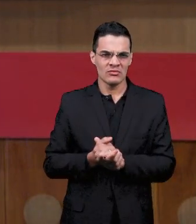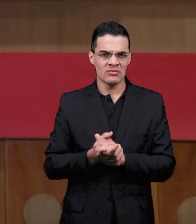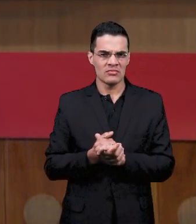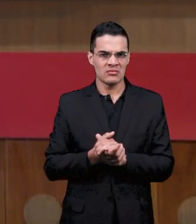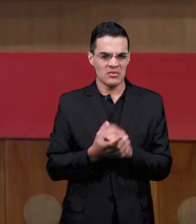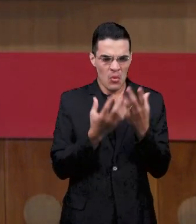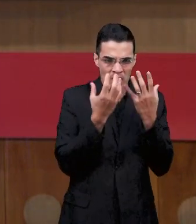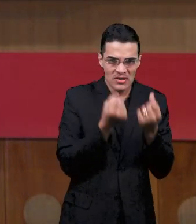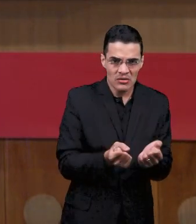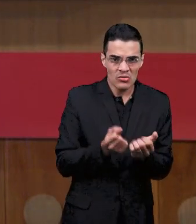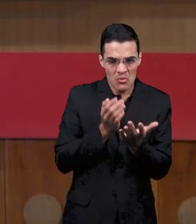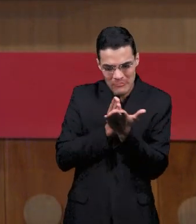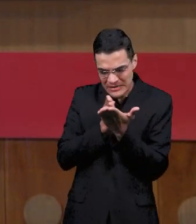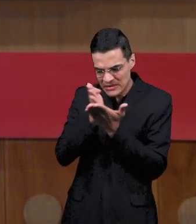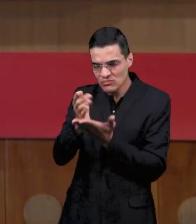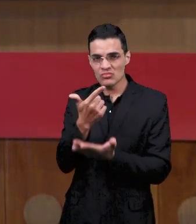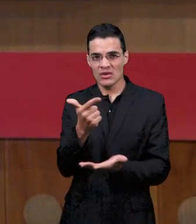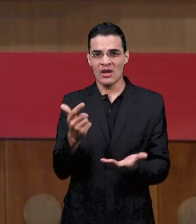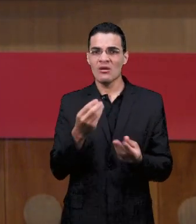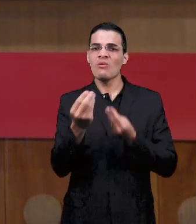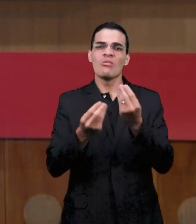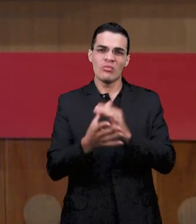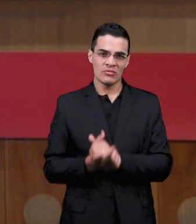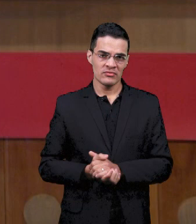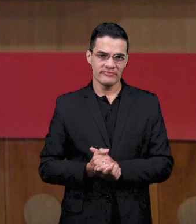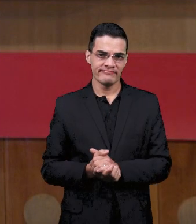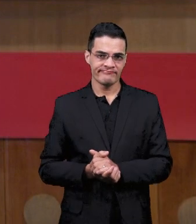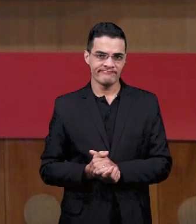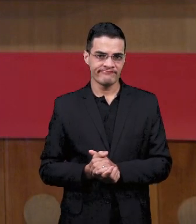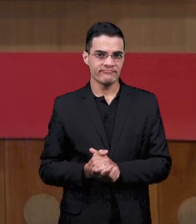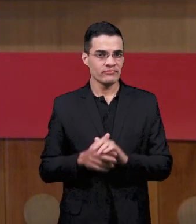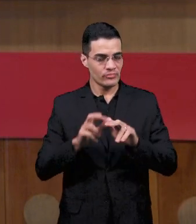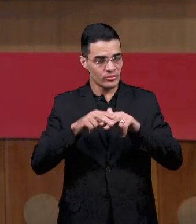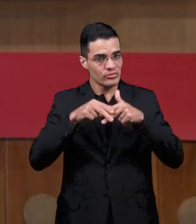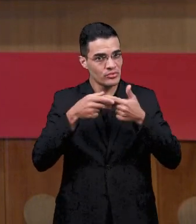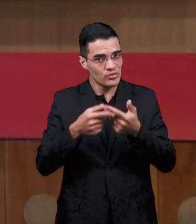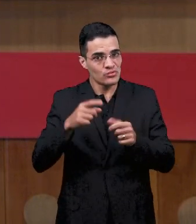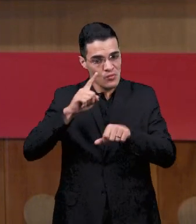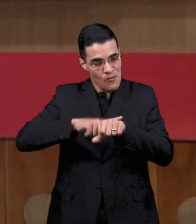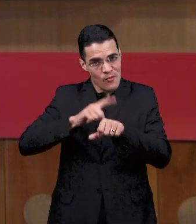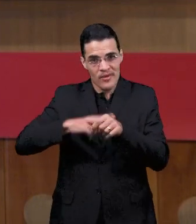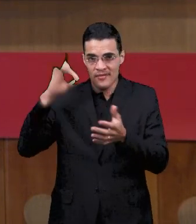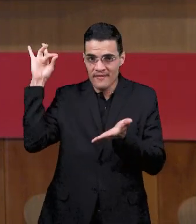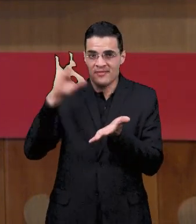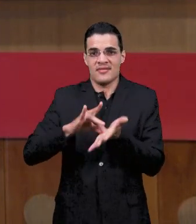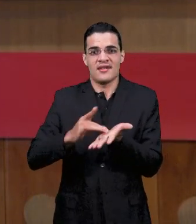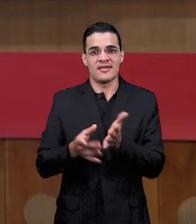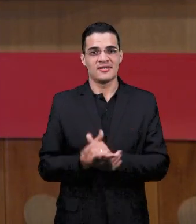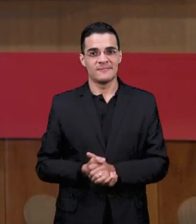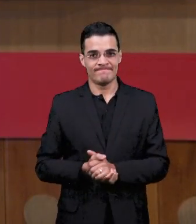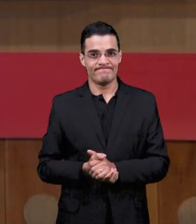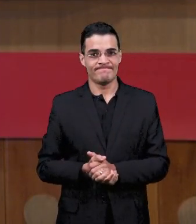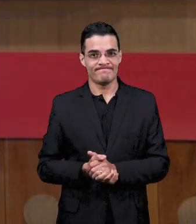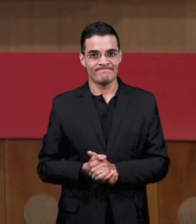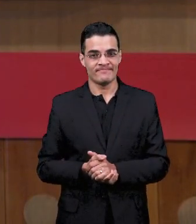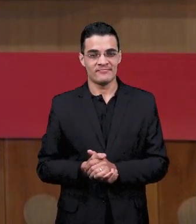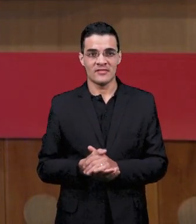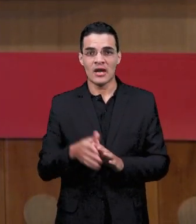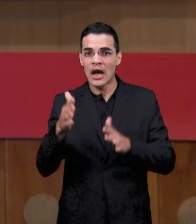Meus irmãos, queridas irmãs, amadas do Senhor, ter o nome é